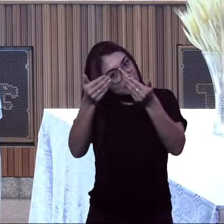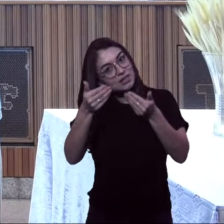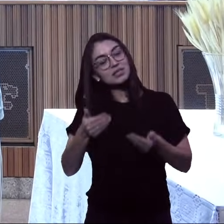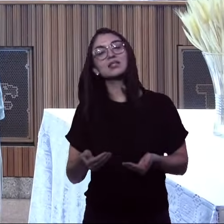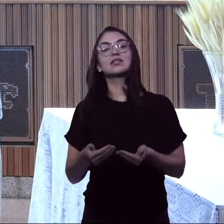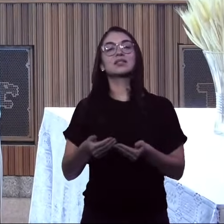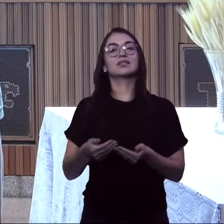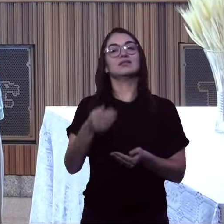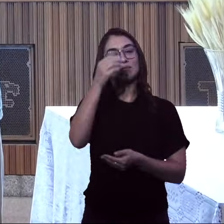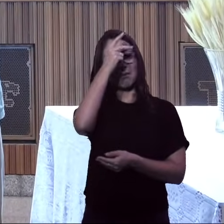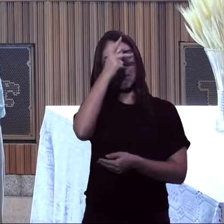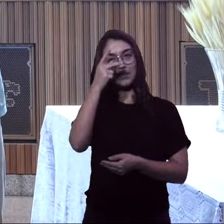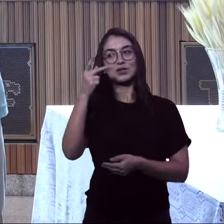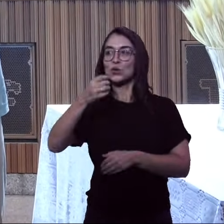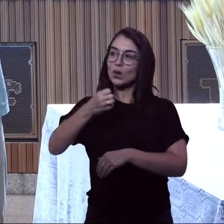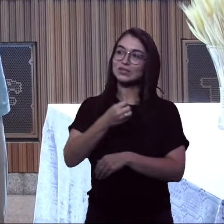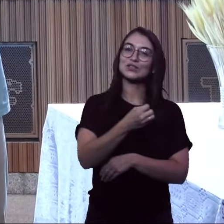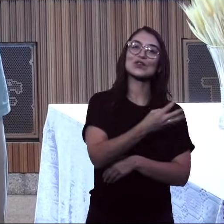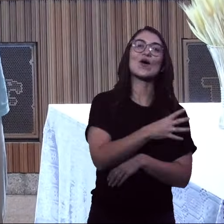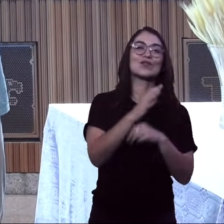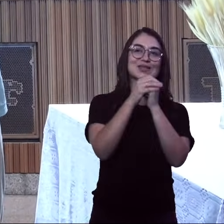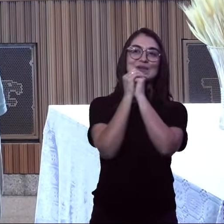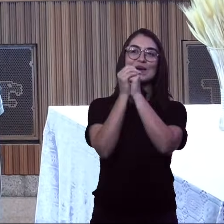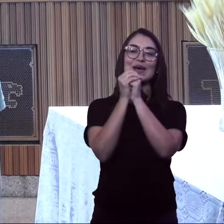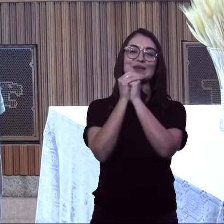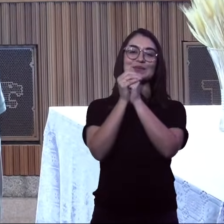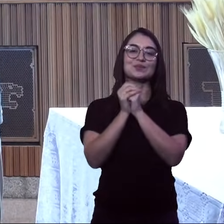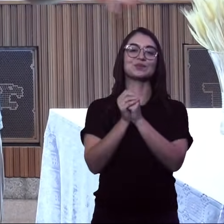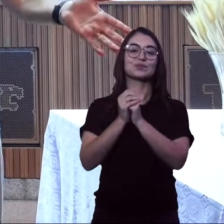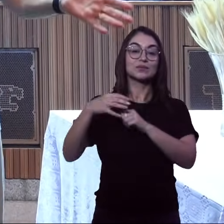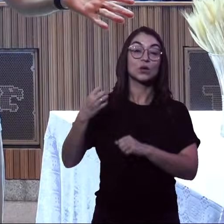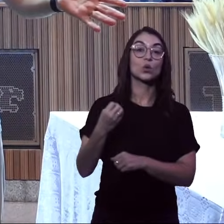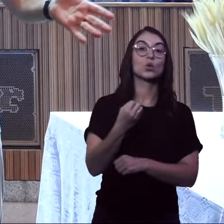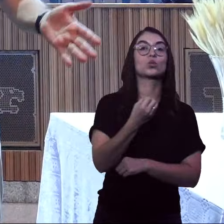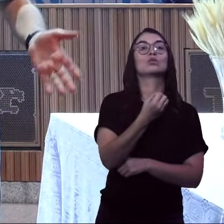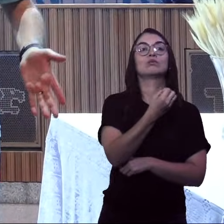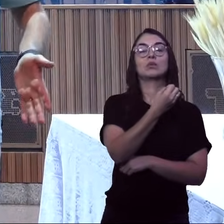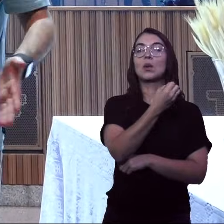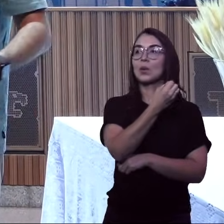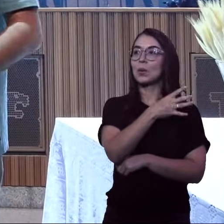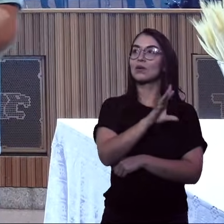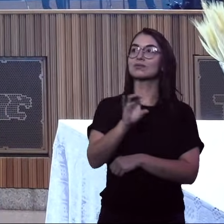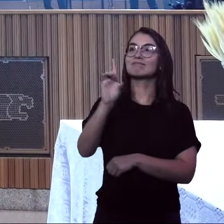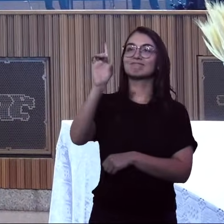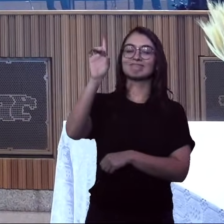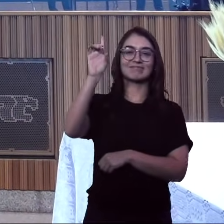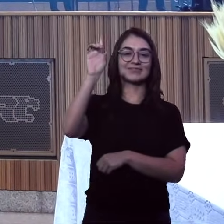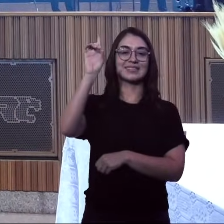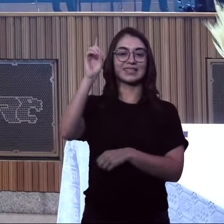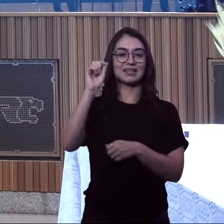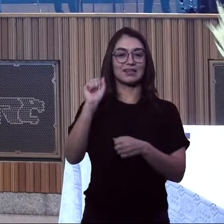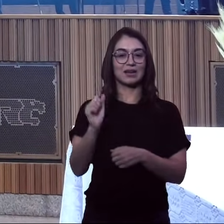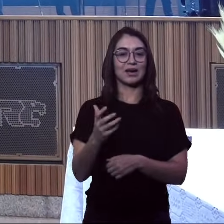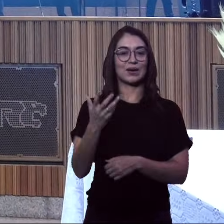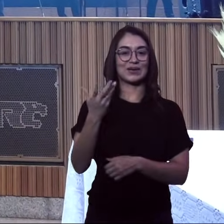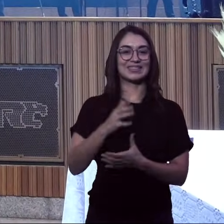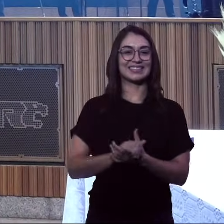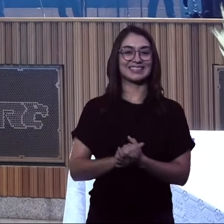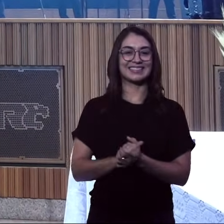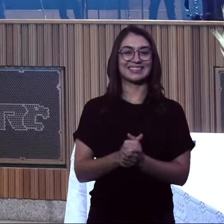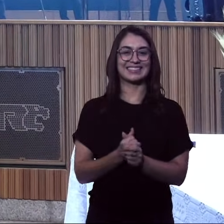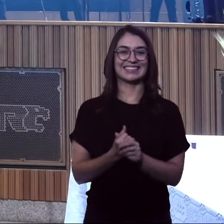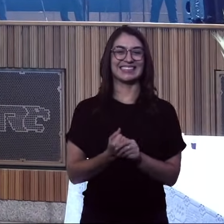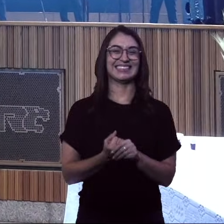gente diferente aqui, amém? O novo de Deus tem que vir. Foi só uma bronca nos crentes aqui, tá